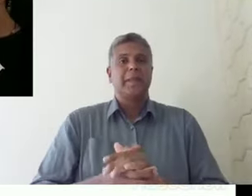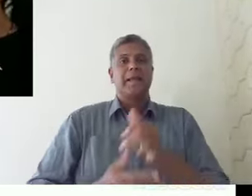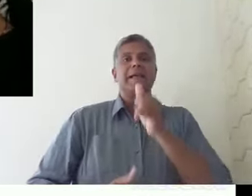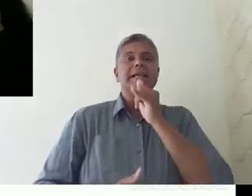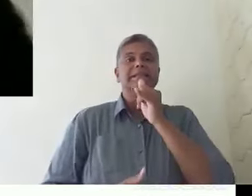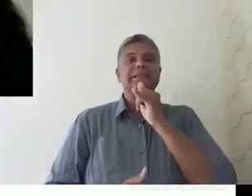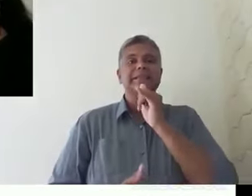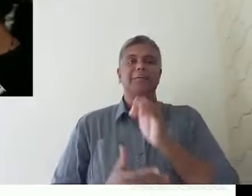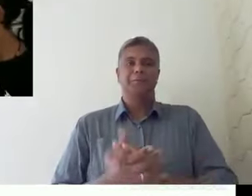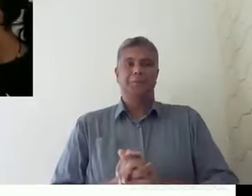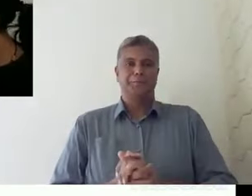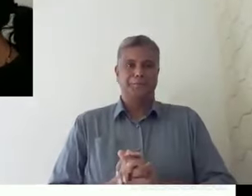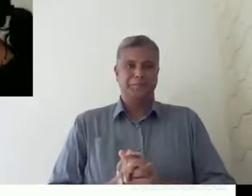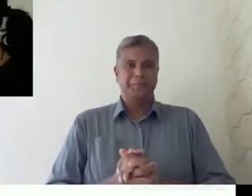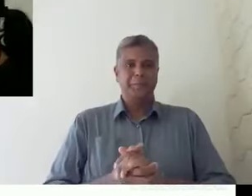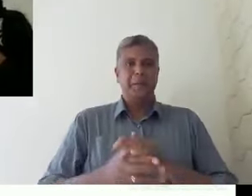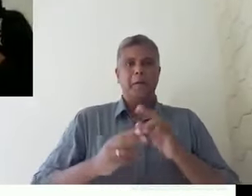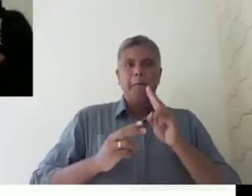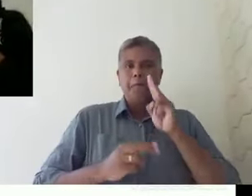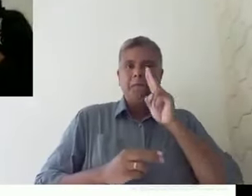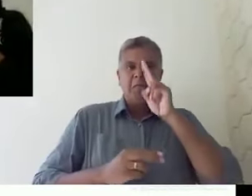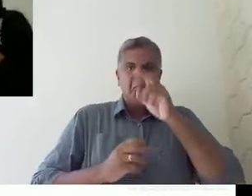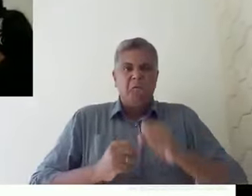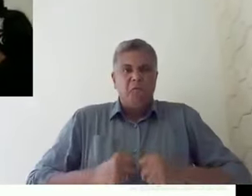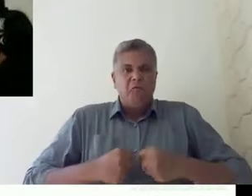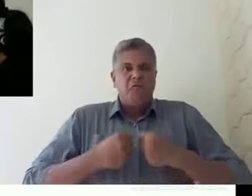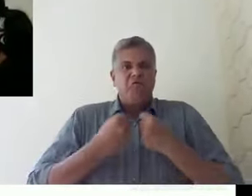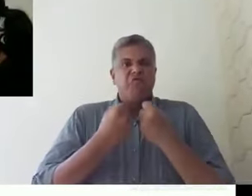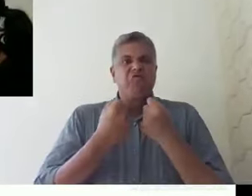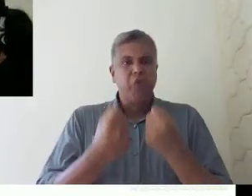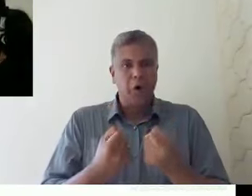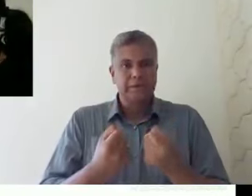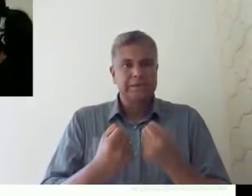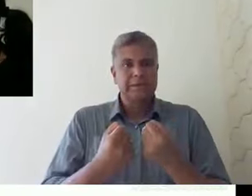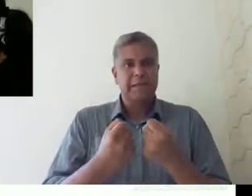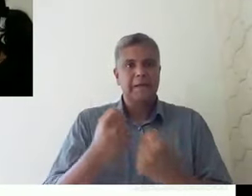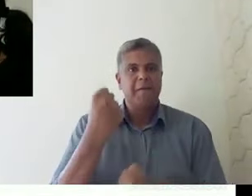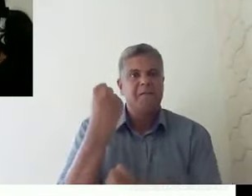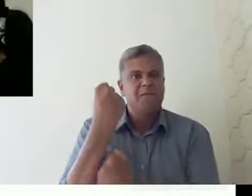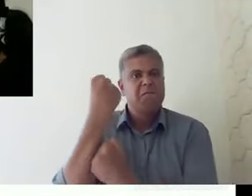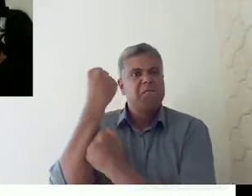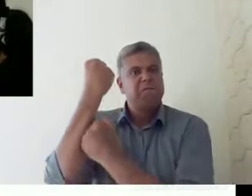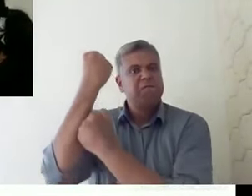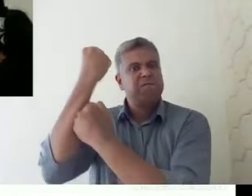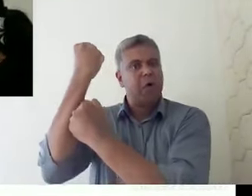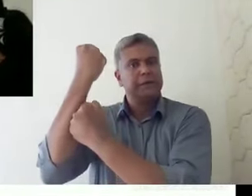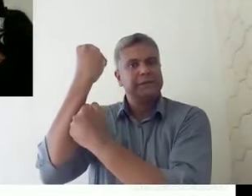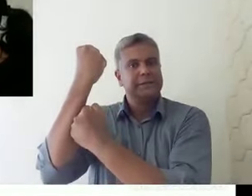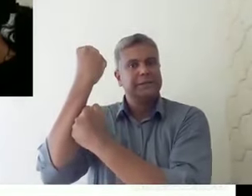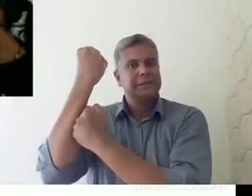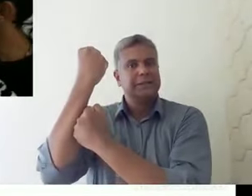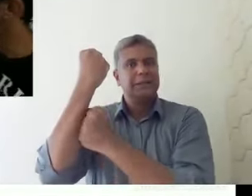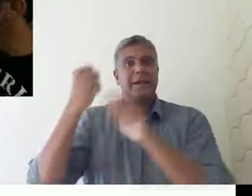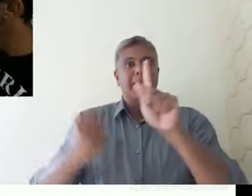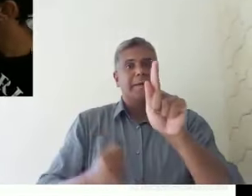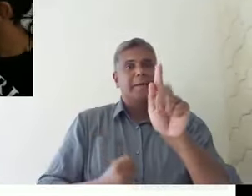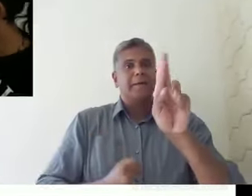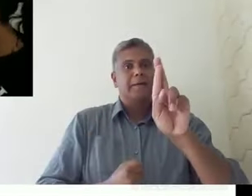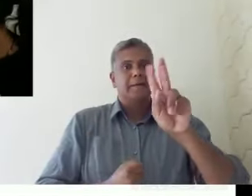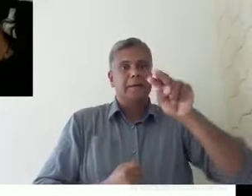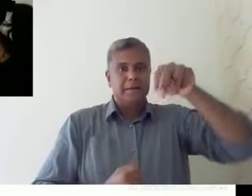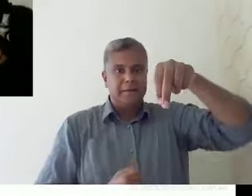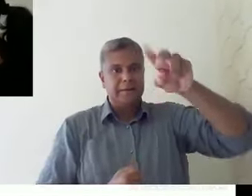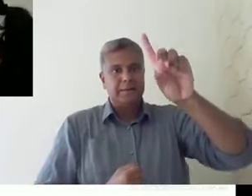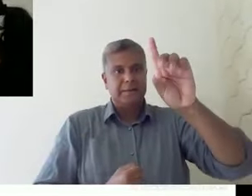que eu destaquei aqui é o exemplo de força. A força,